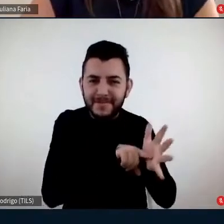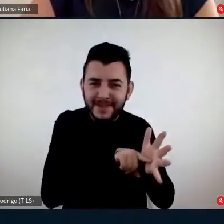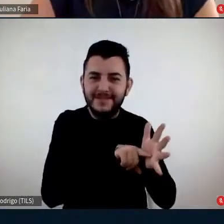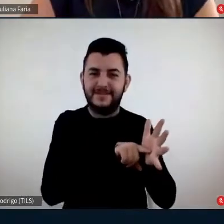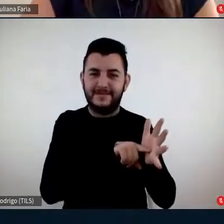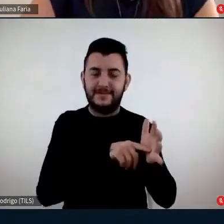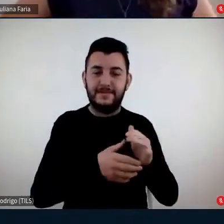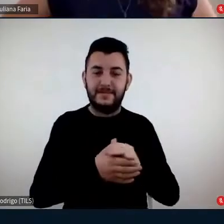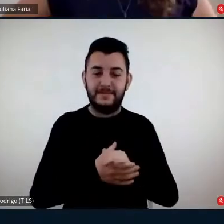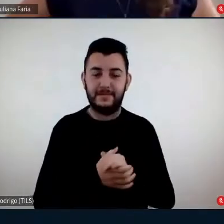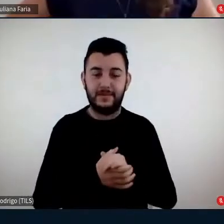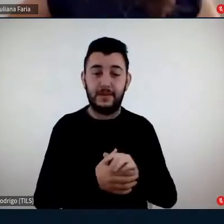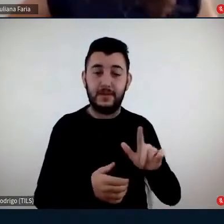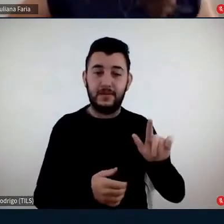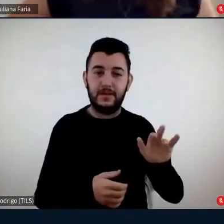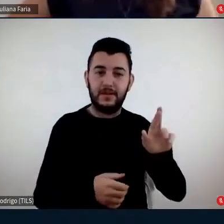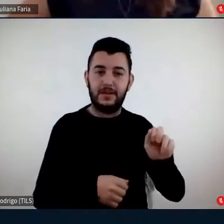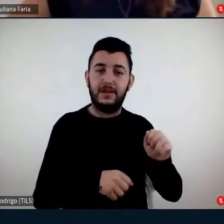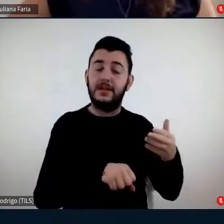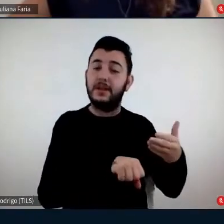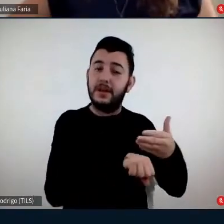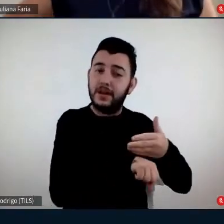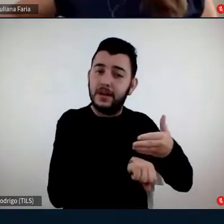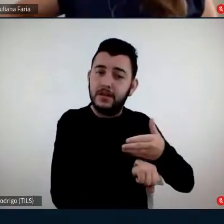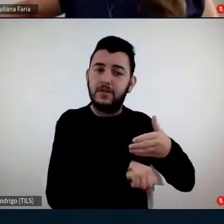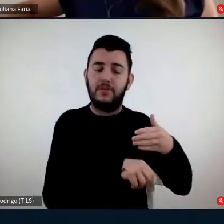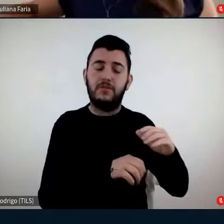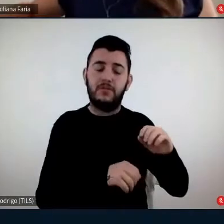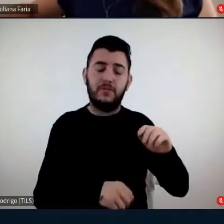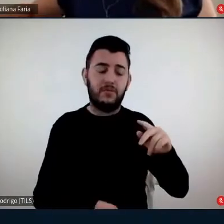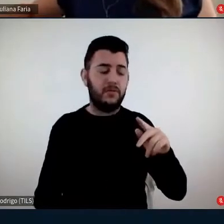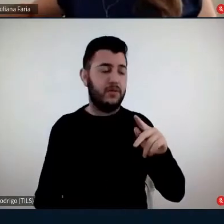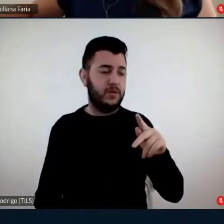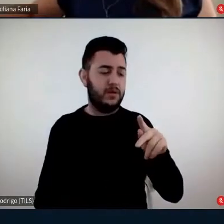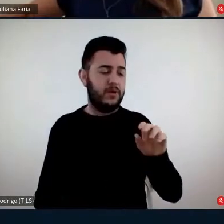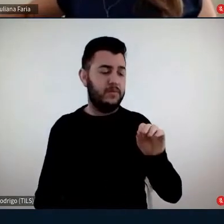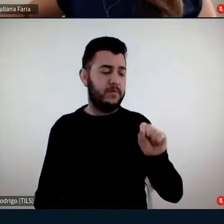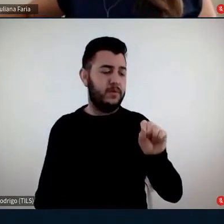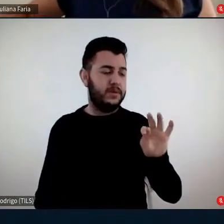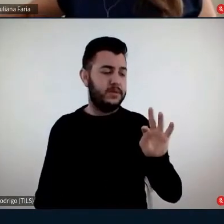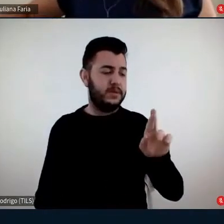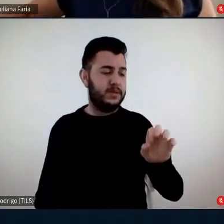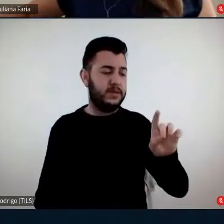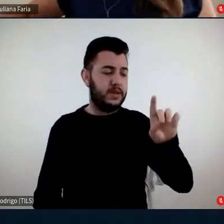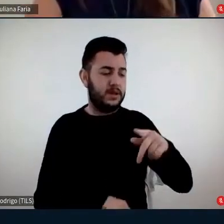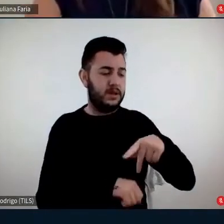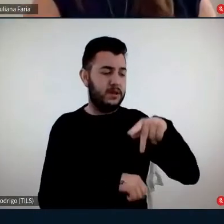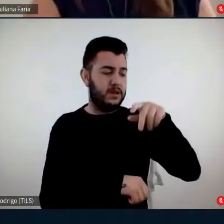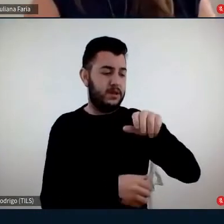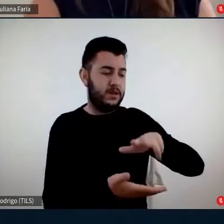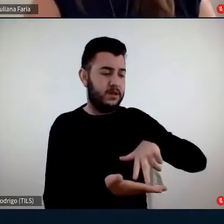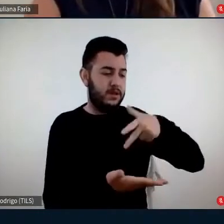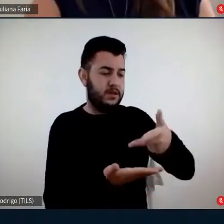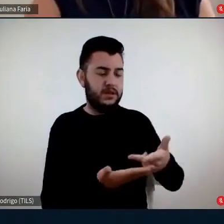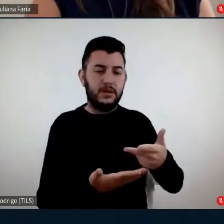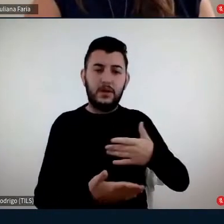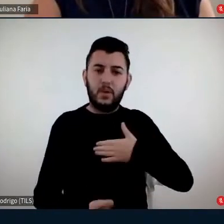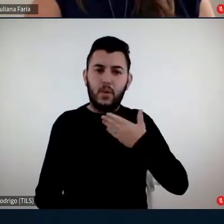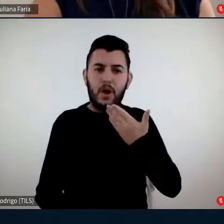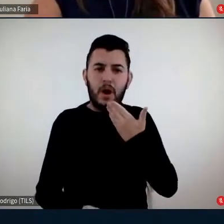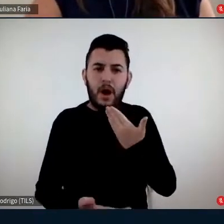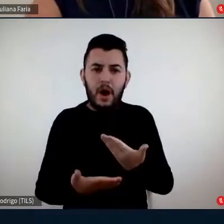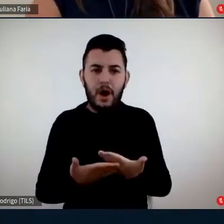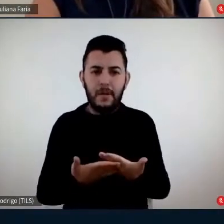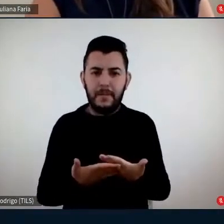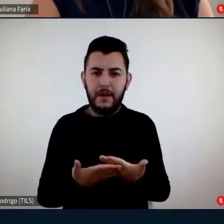Quando a Lira ingressou no POSTRAD, para mim foi uma grande surpresa e também um grande assombro